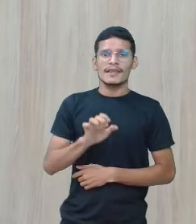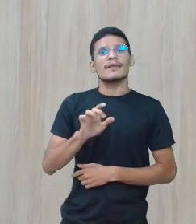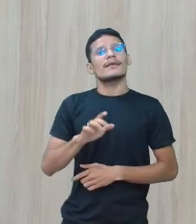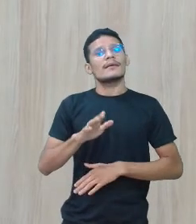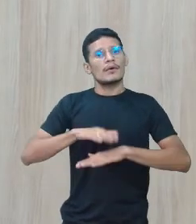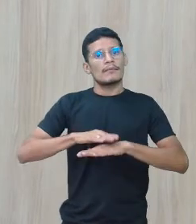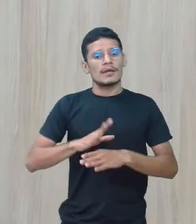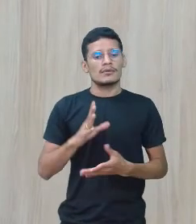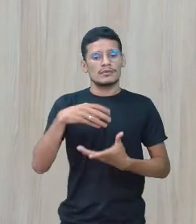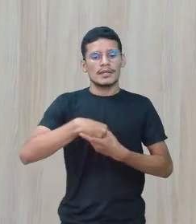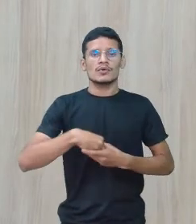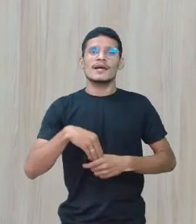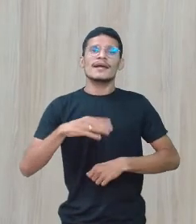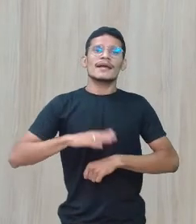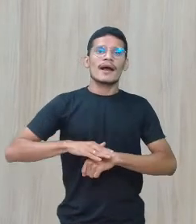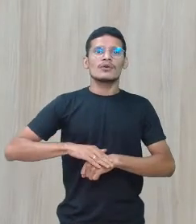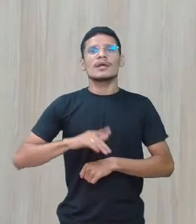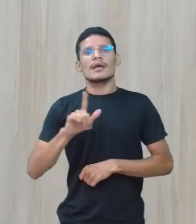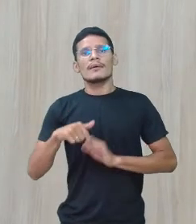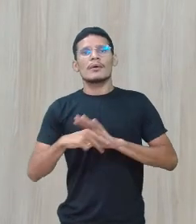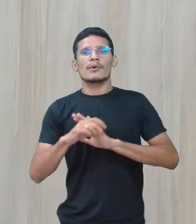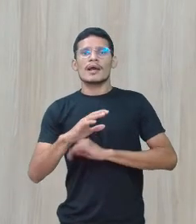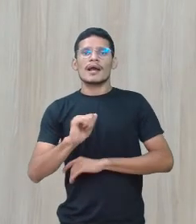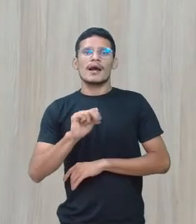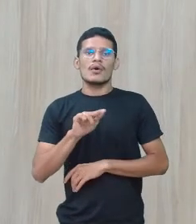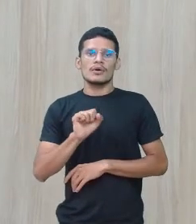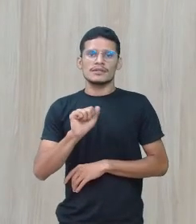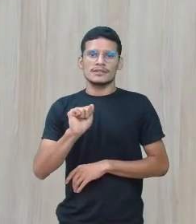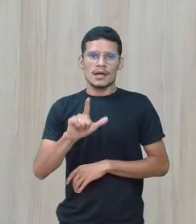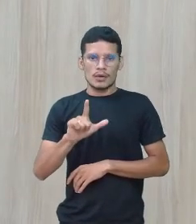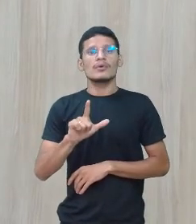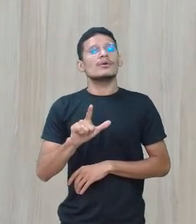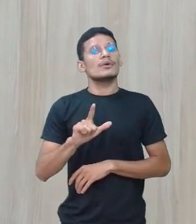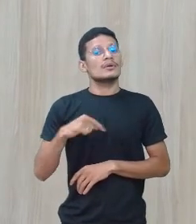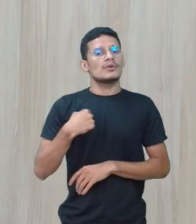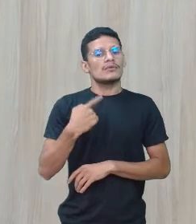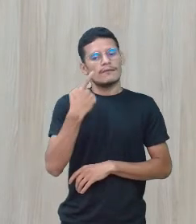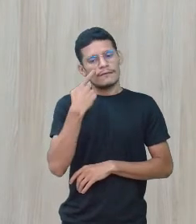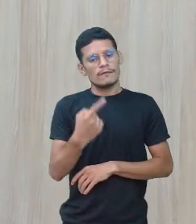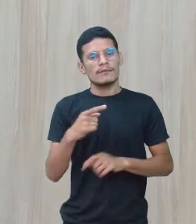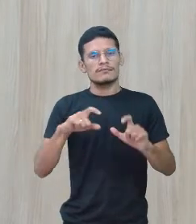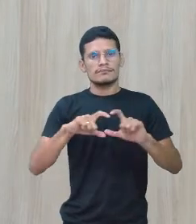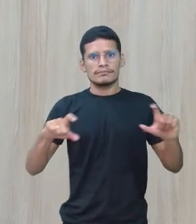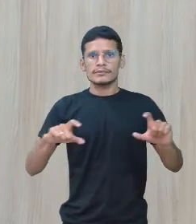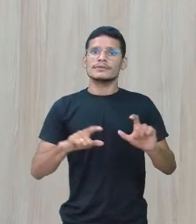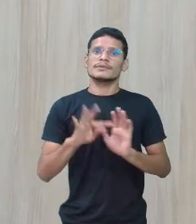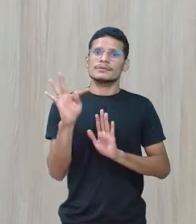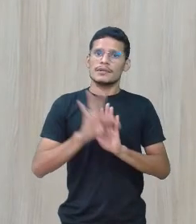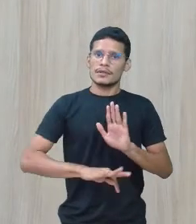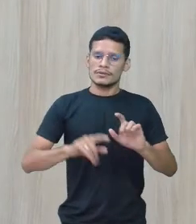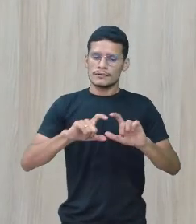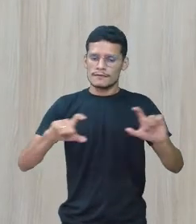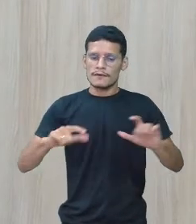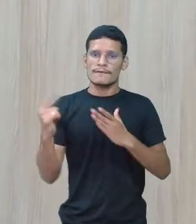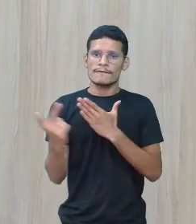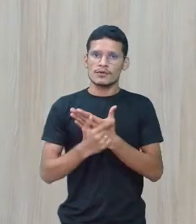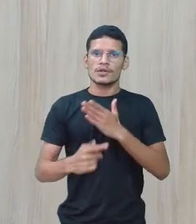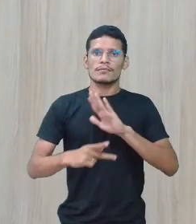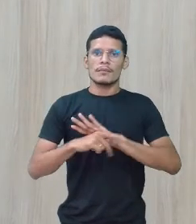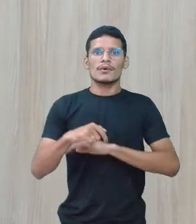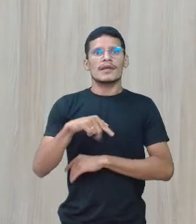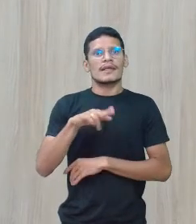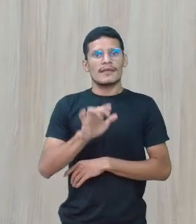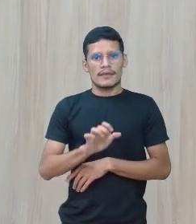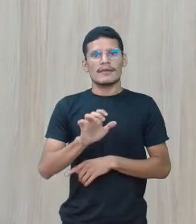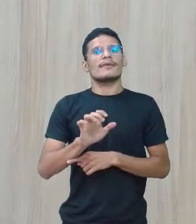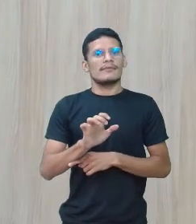Quando introduz uma causa, é uma conjunção causal. Então, eu tenho que ver na oração, no texto, a função que está exercendo